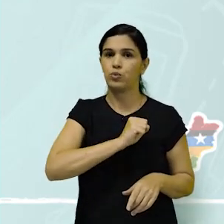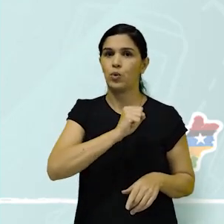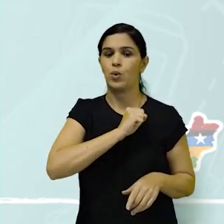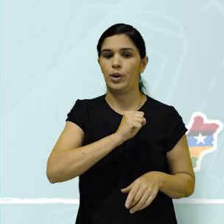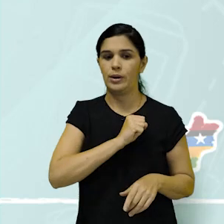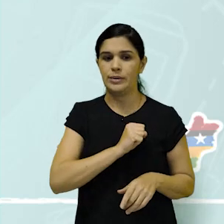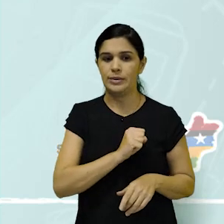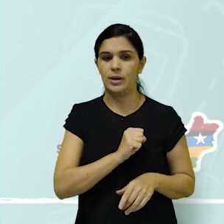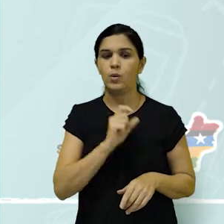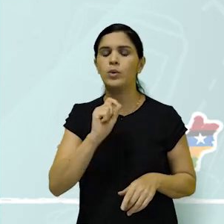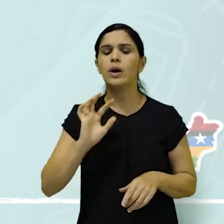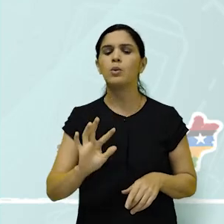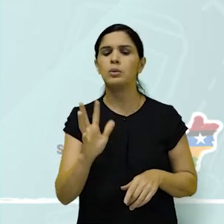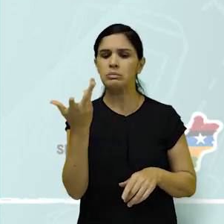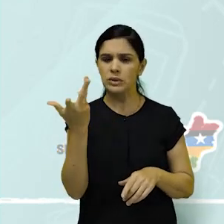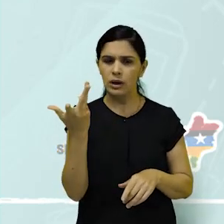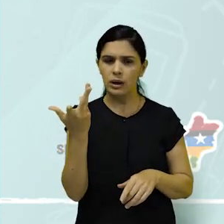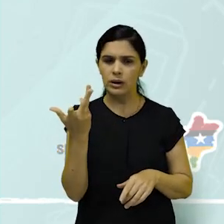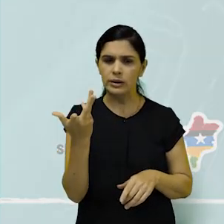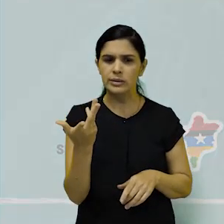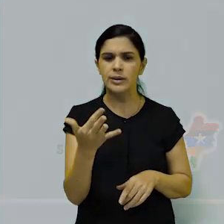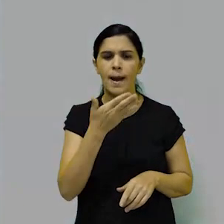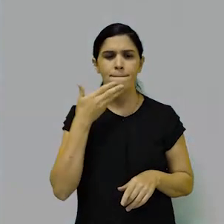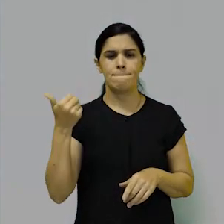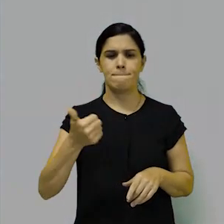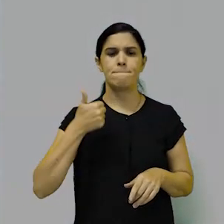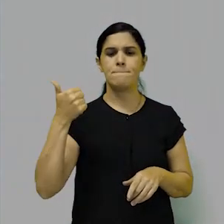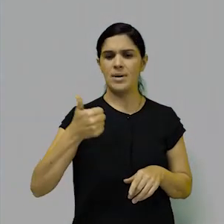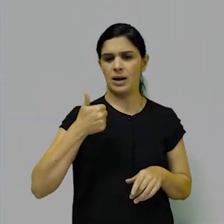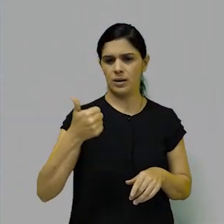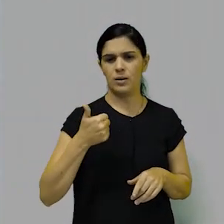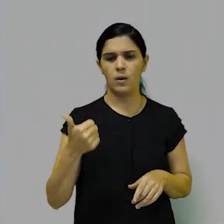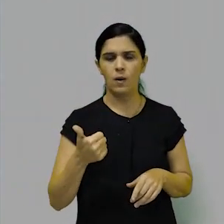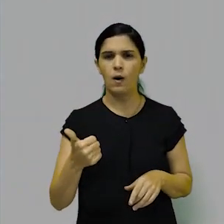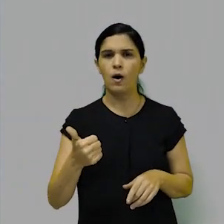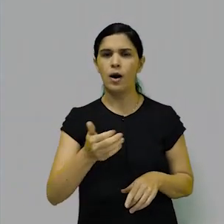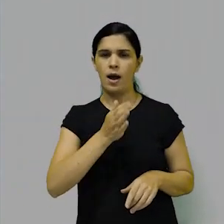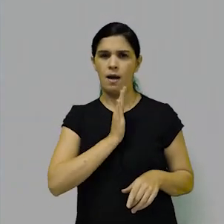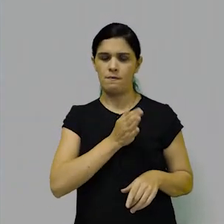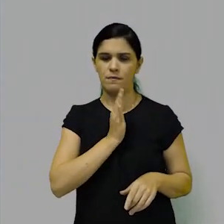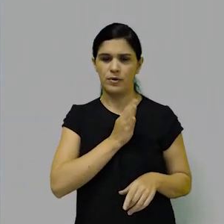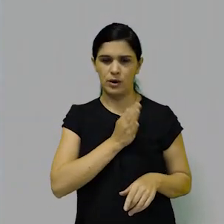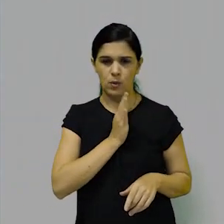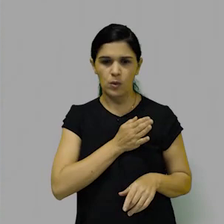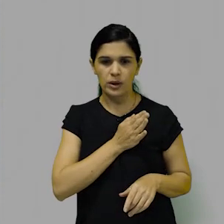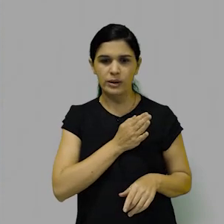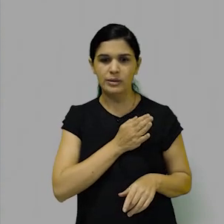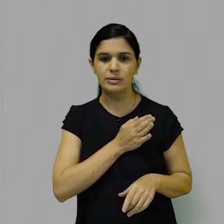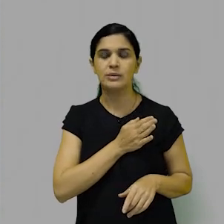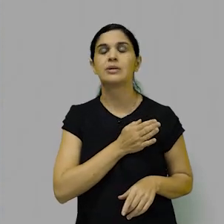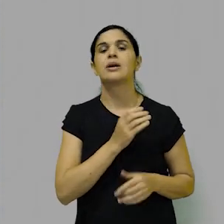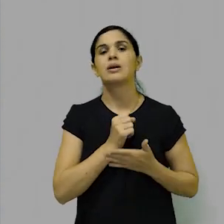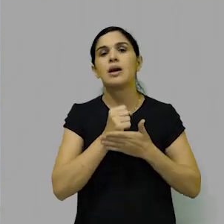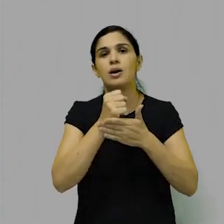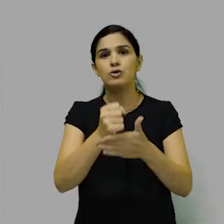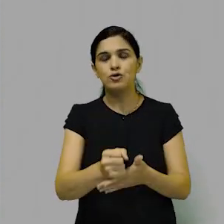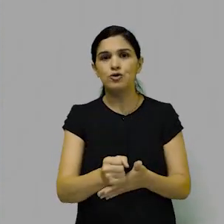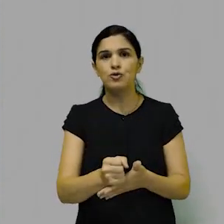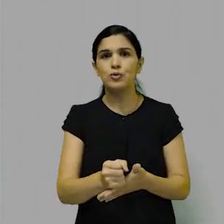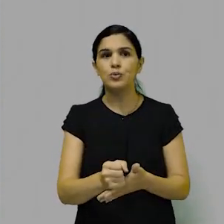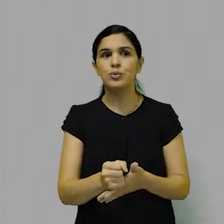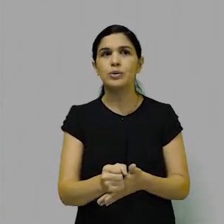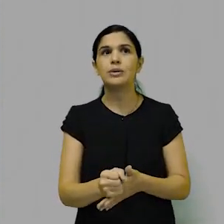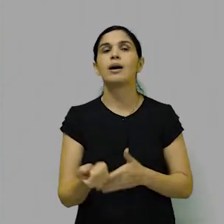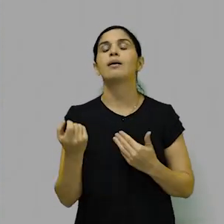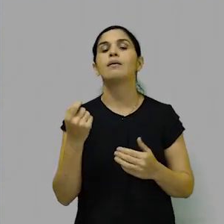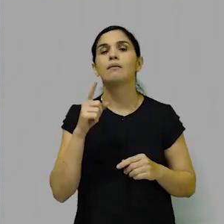Melhora a sua saúde geral e ajuda você a se recuperar de um treino mais exigente. Como é a sensação? Você sente que é